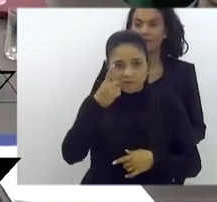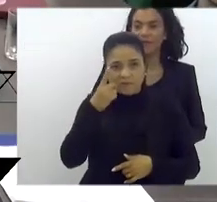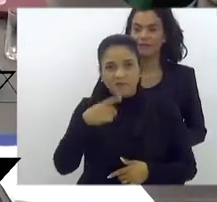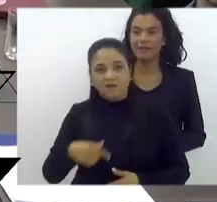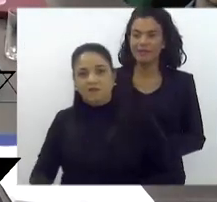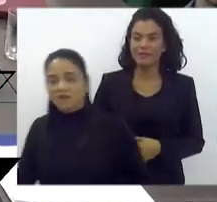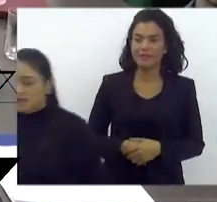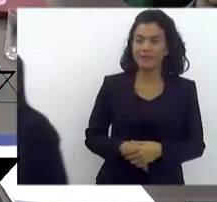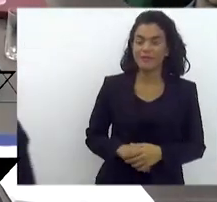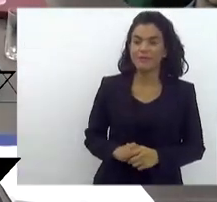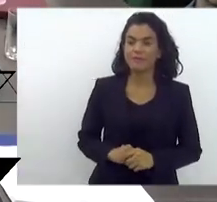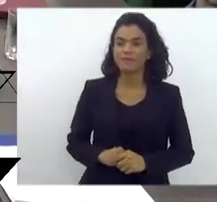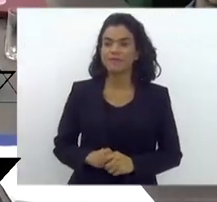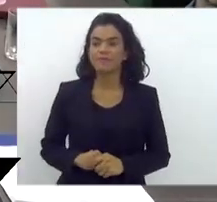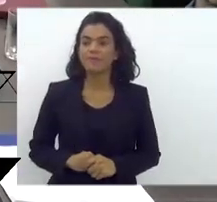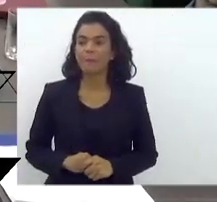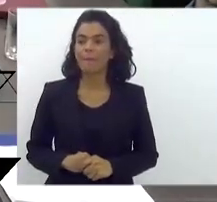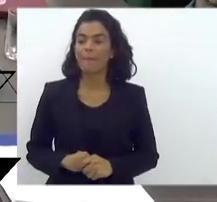De Laroli.